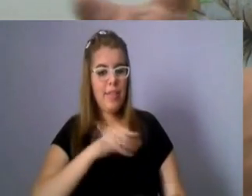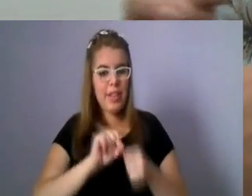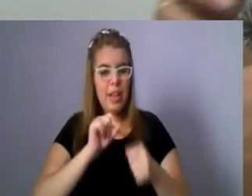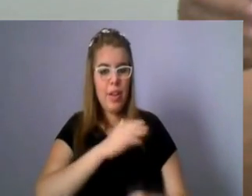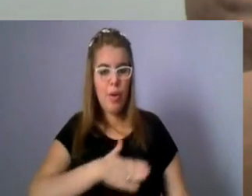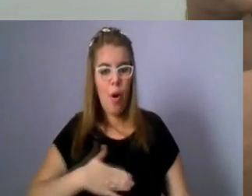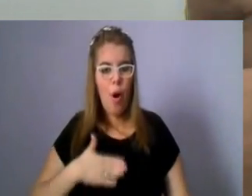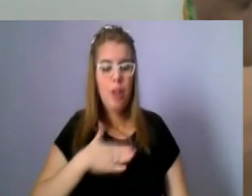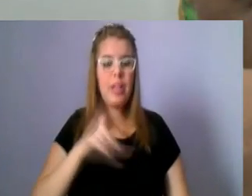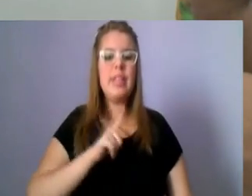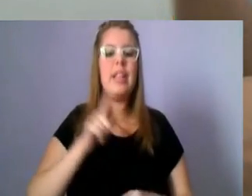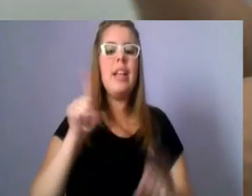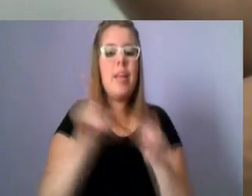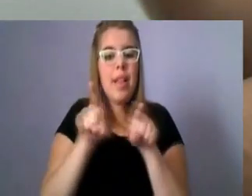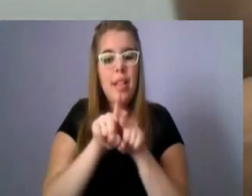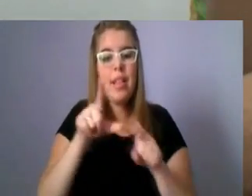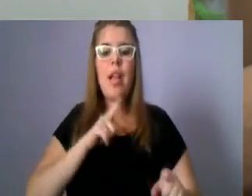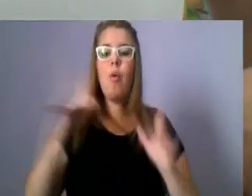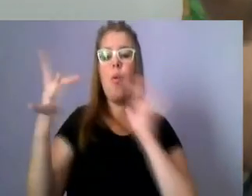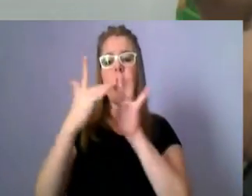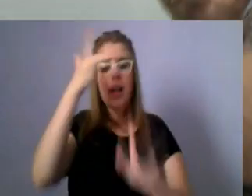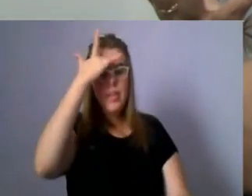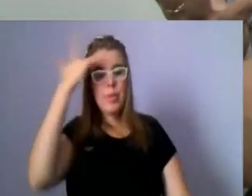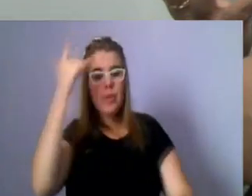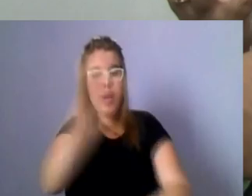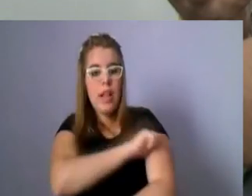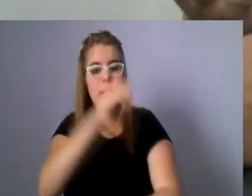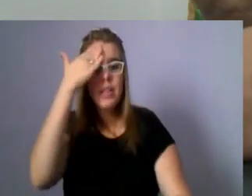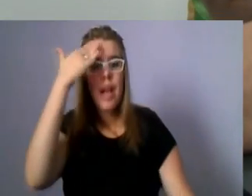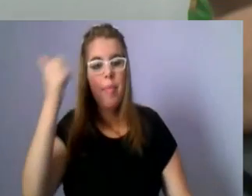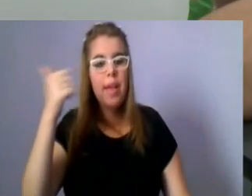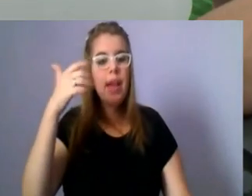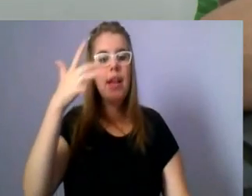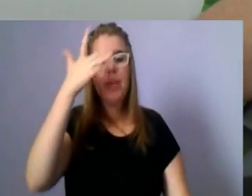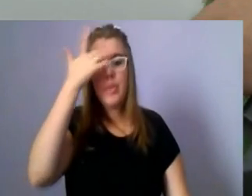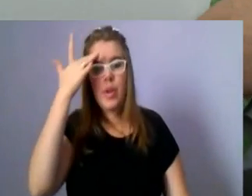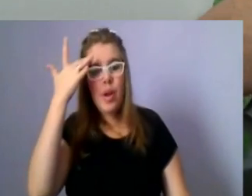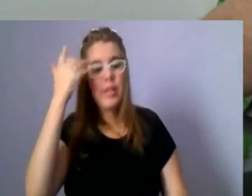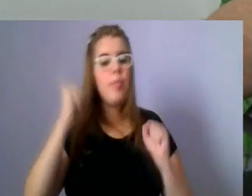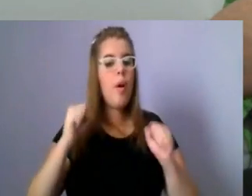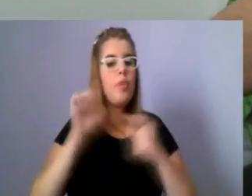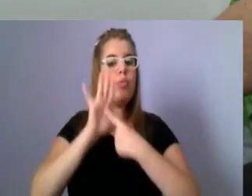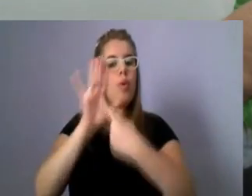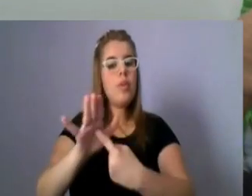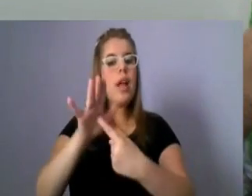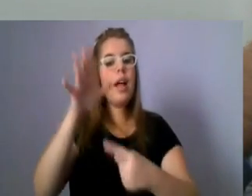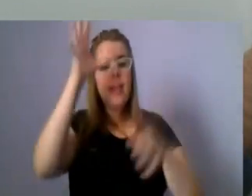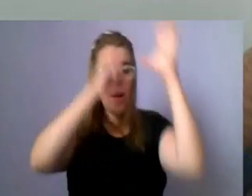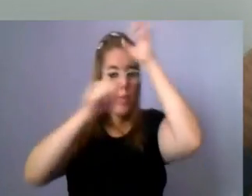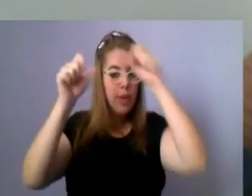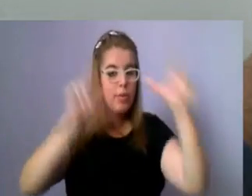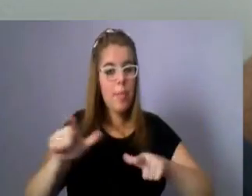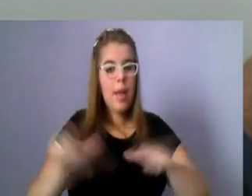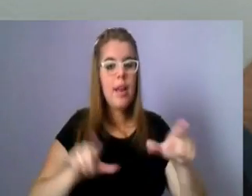gosta, existe essa questão da gente poder ter o retorno das pessoas, de saber que as pessoas estão podendo levar aquilo que elas estão aprendendo